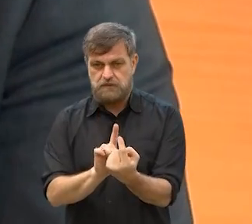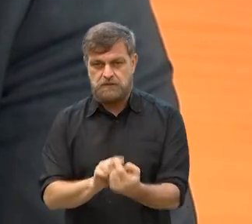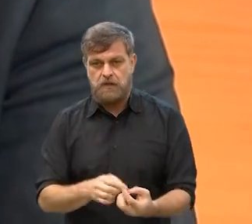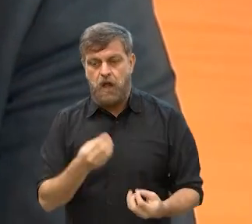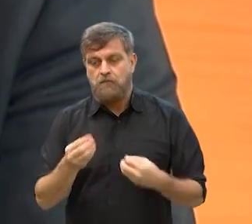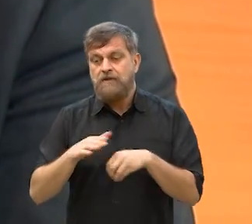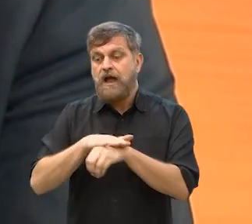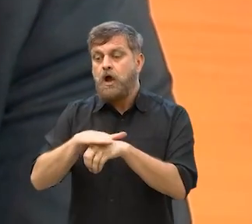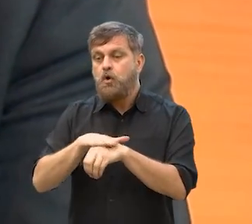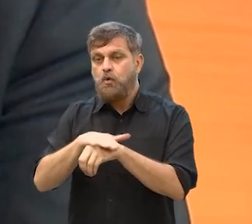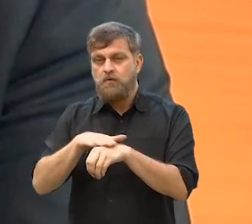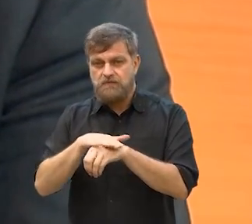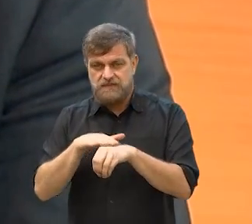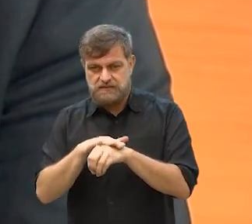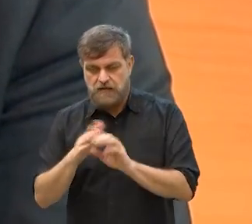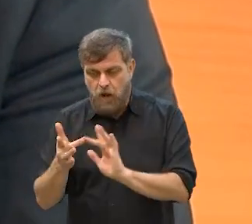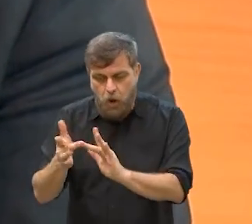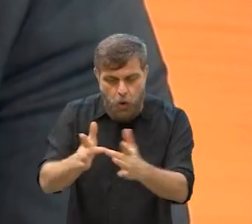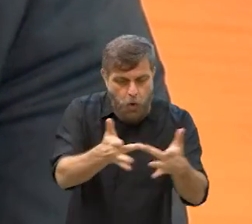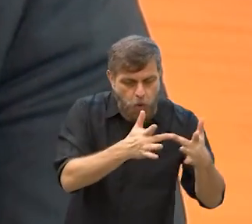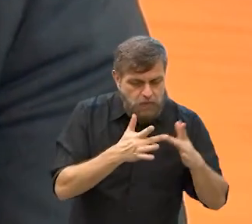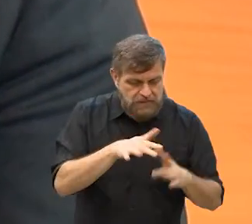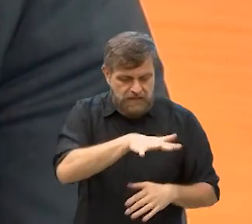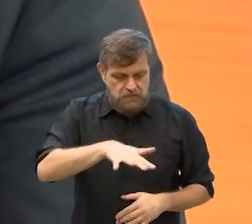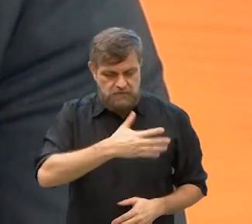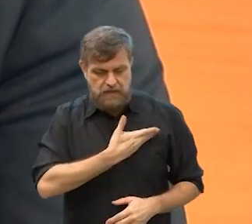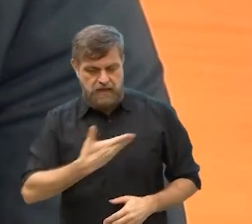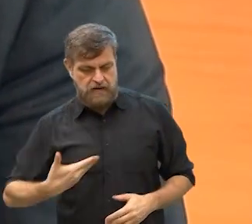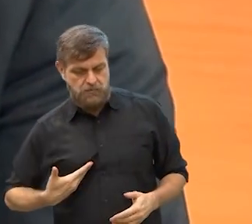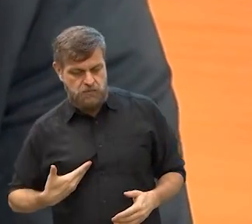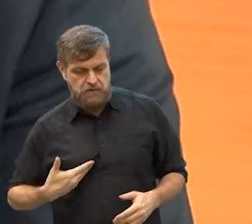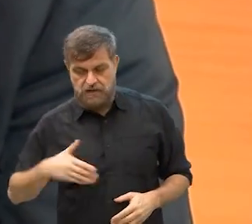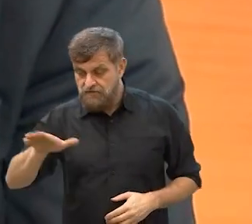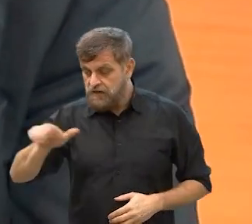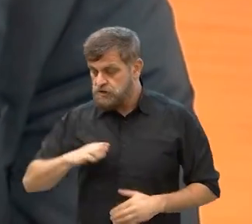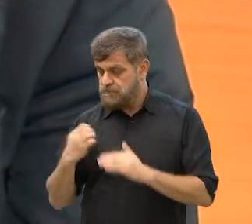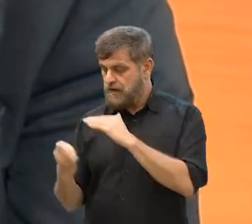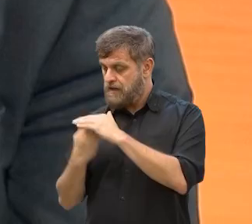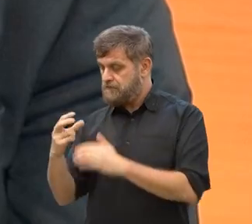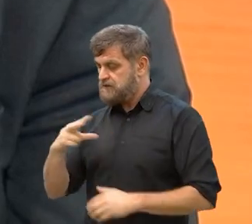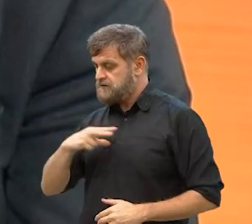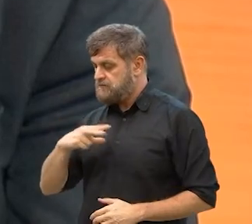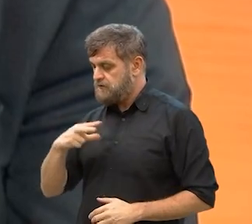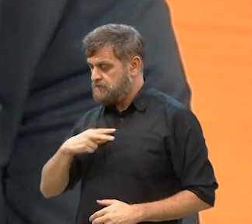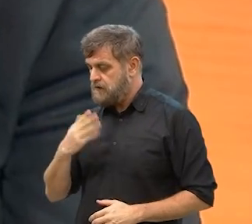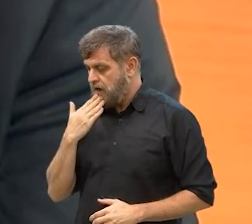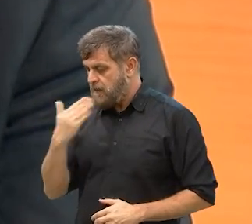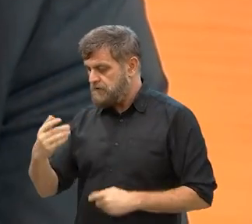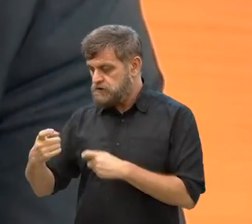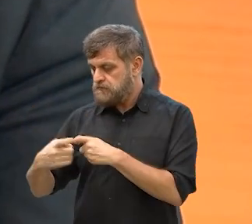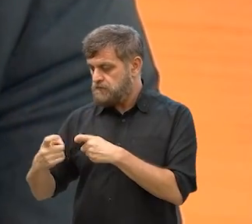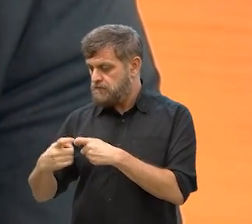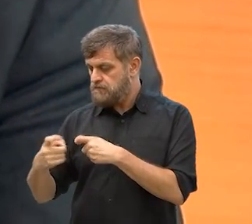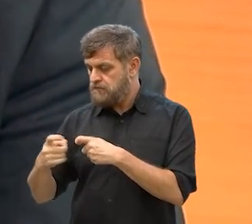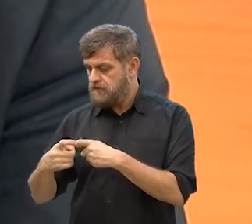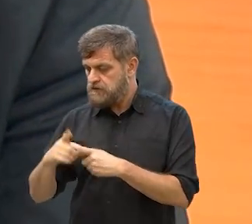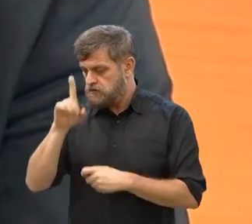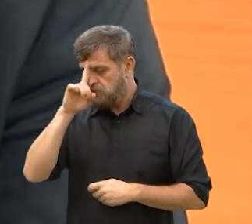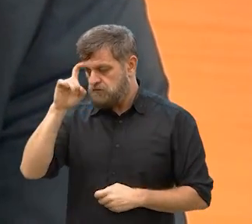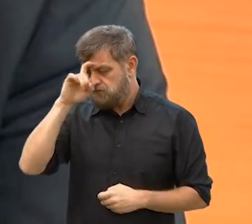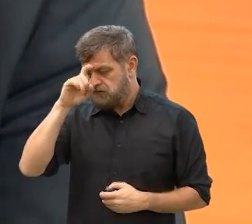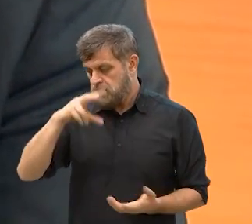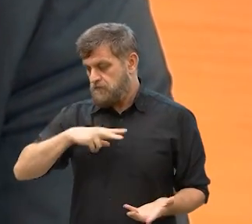Vai conversar nas redes, na rede pública, na rede privada? Vai falar com os médicos, os